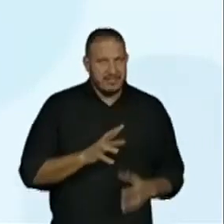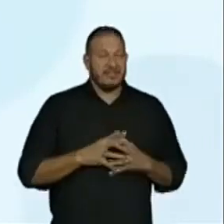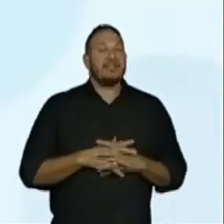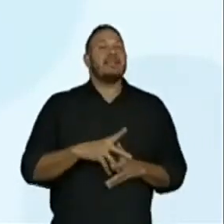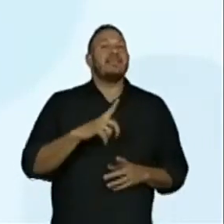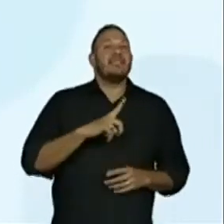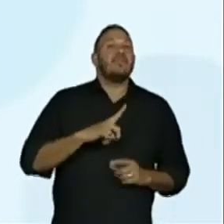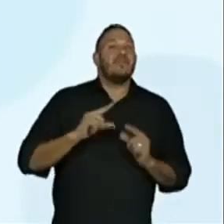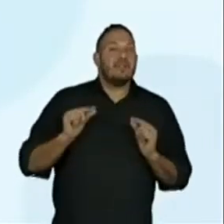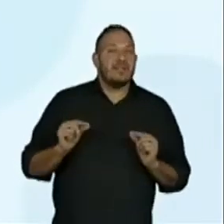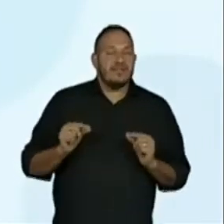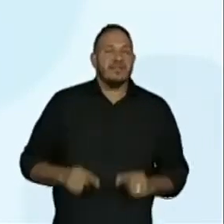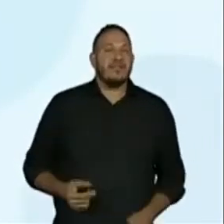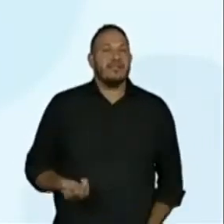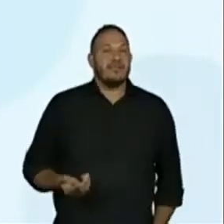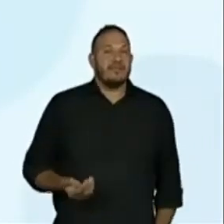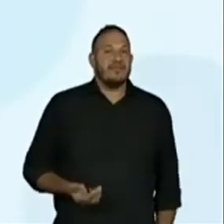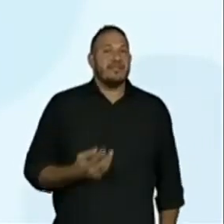aqui